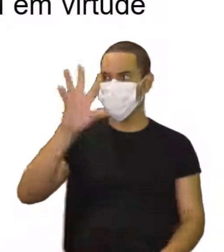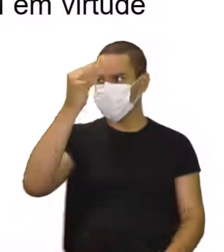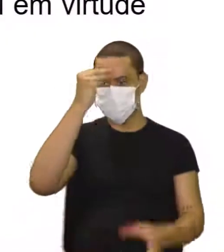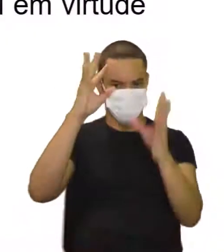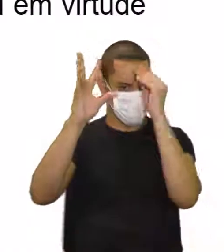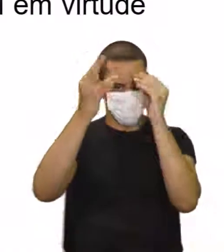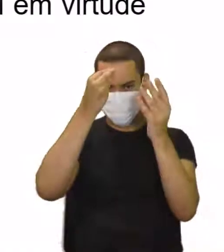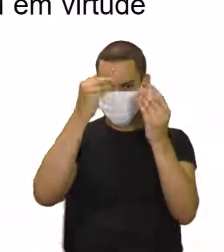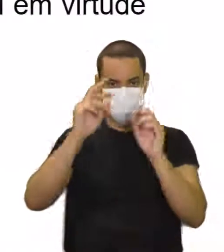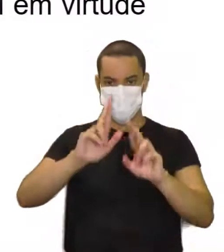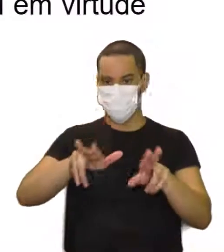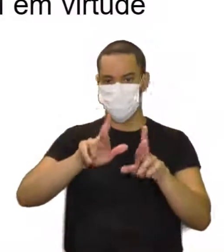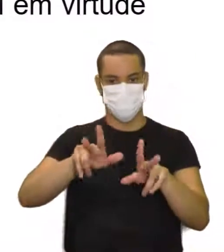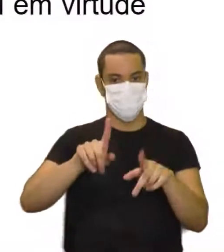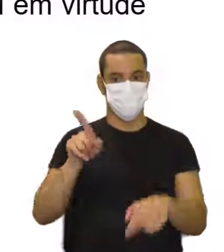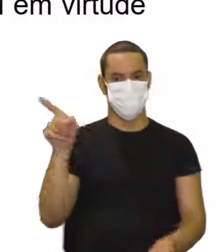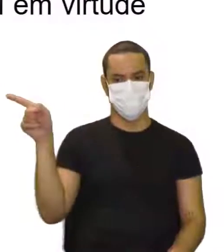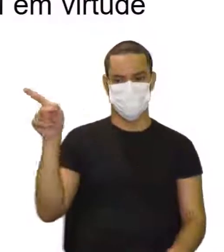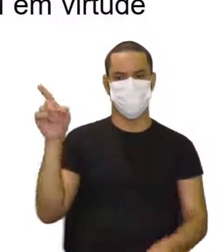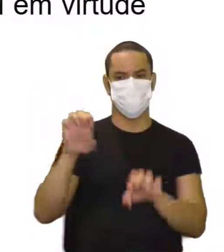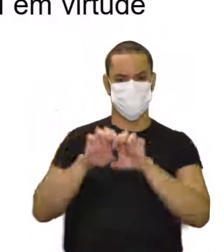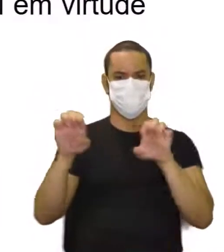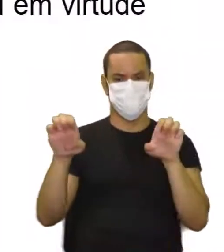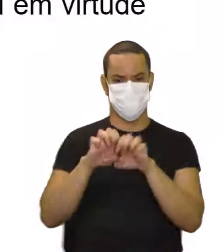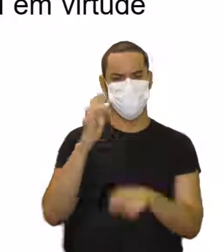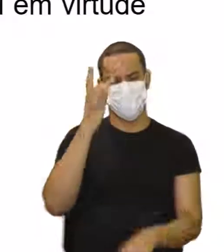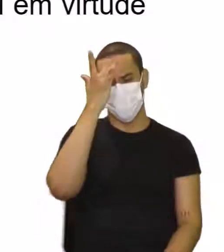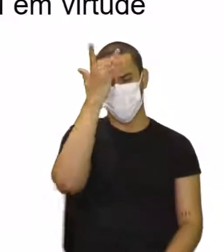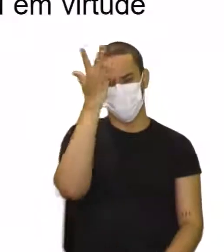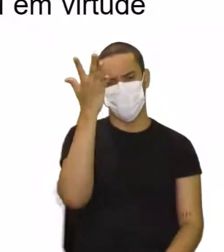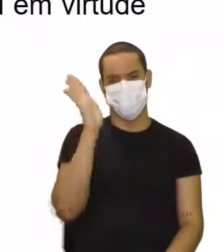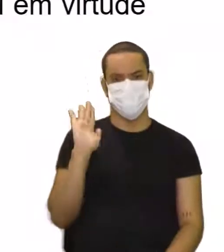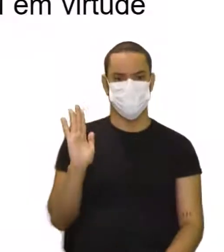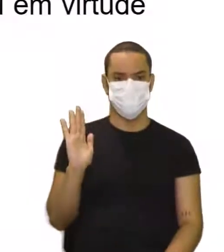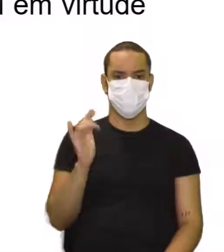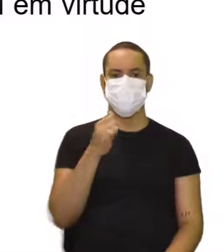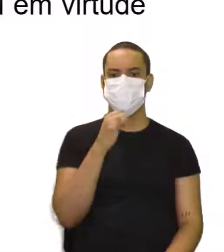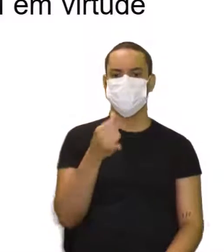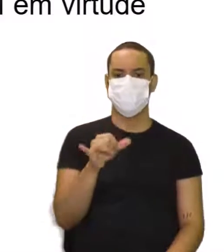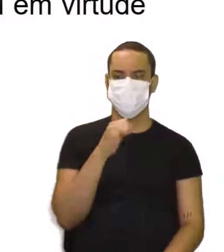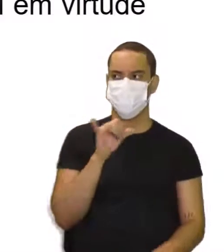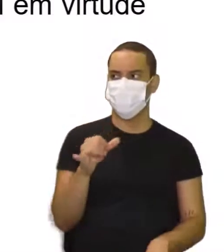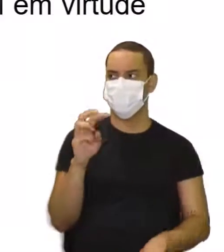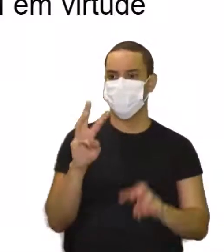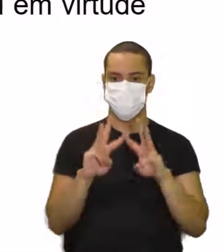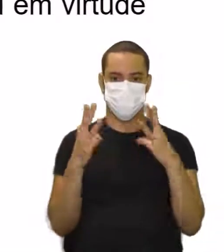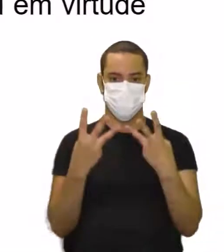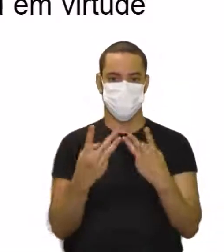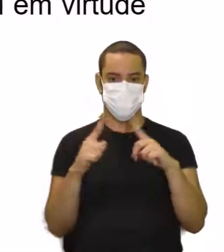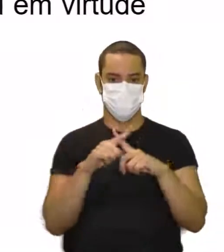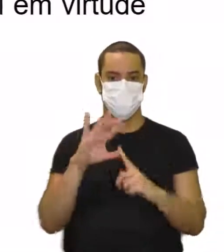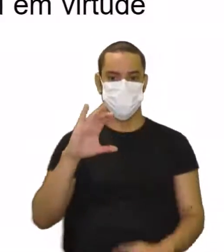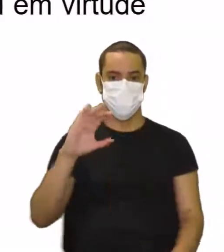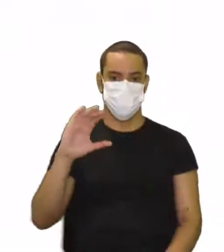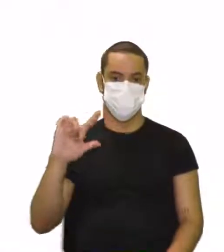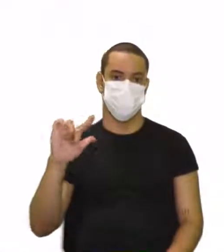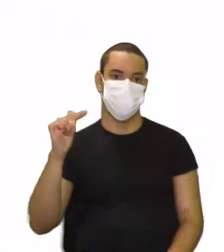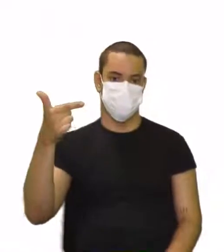tudo. Mas essa equação aqui de Einstein ela é até tranquila, né? Energia é massa vezes a velocidade da luz ao quadrado.